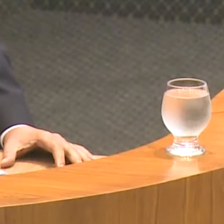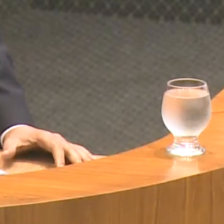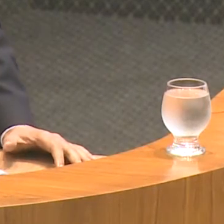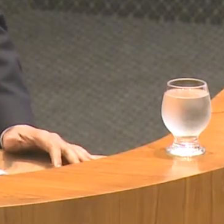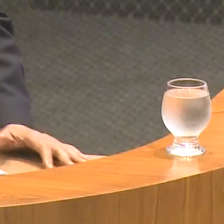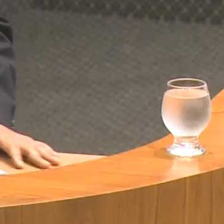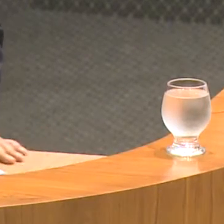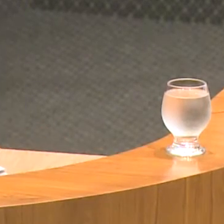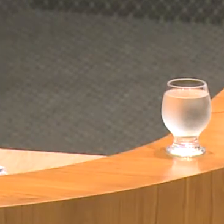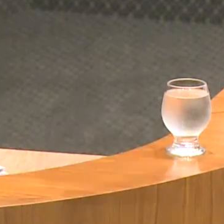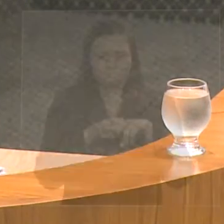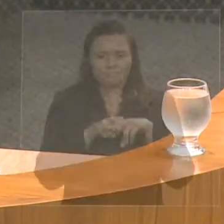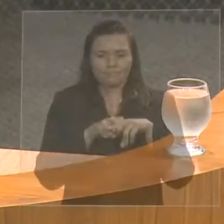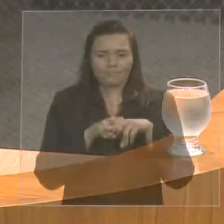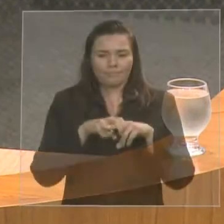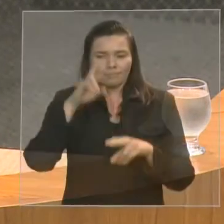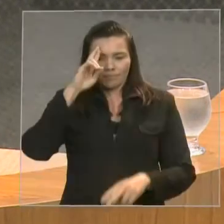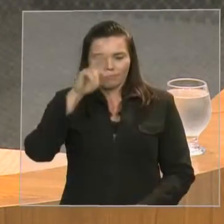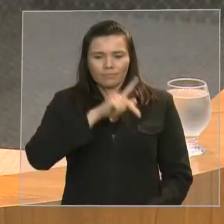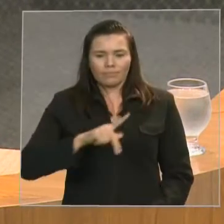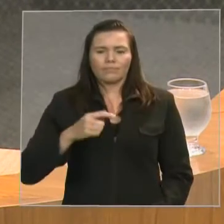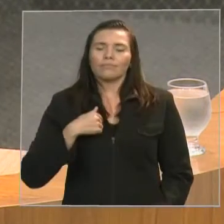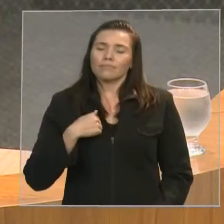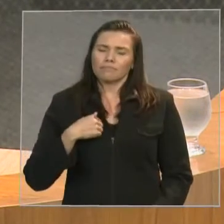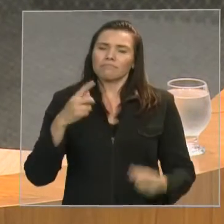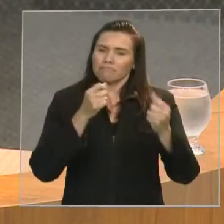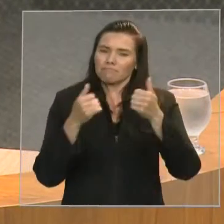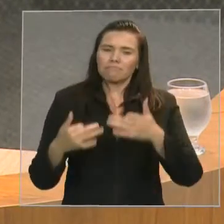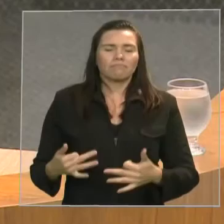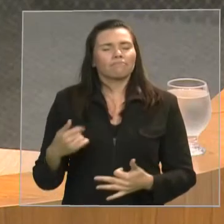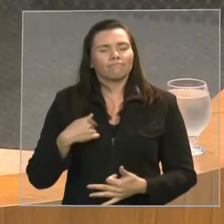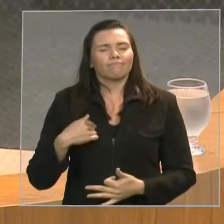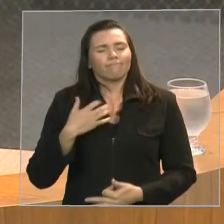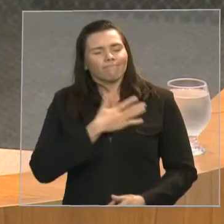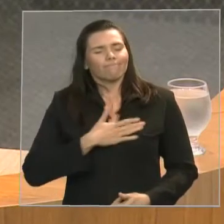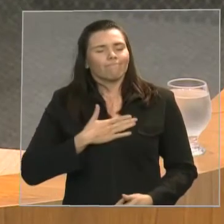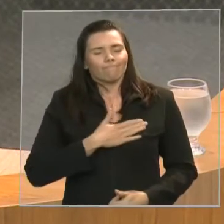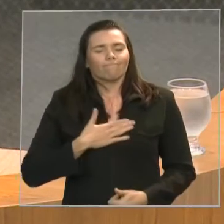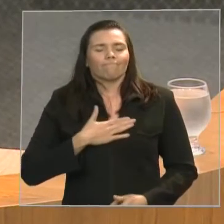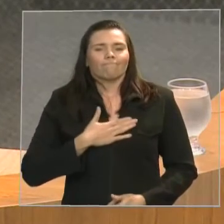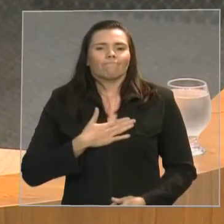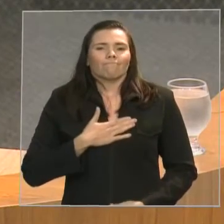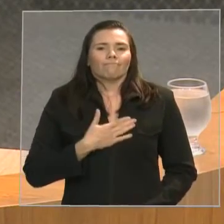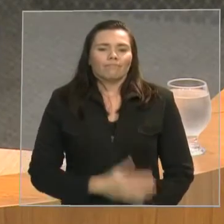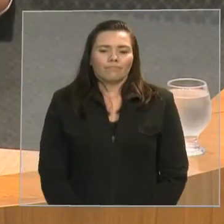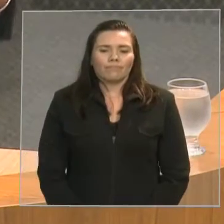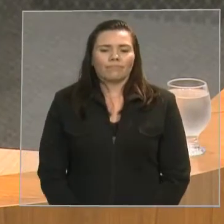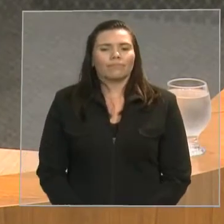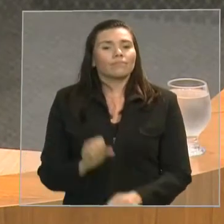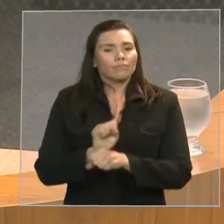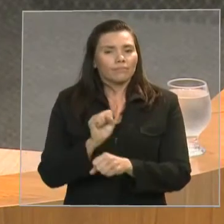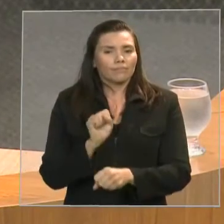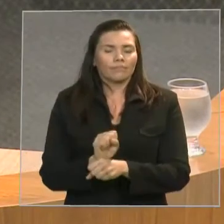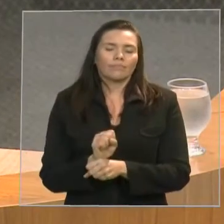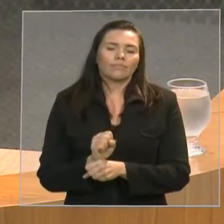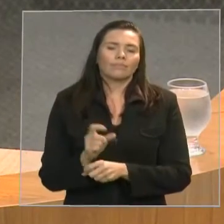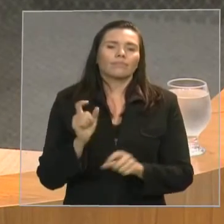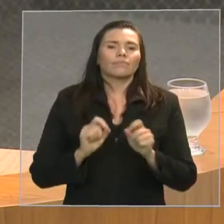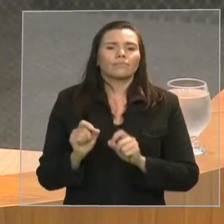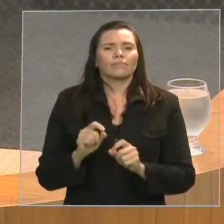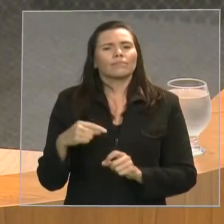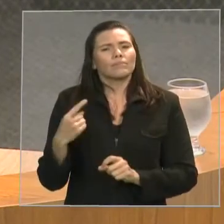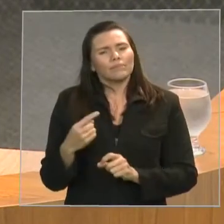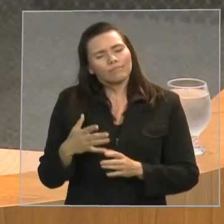portanto seu presidente eu faço esse destaque com muita alegria com muito entusiasmo esperando que a gente possa seguir